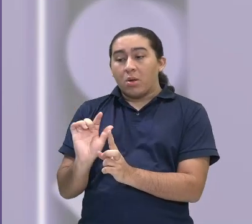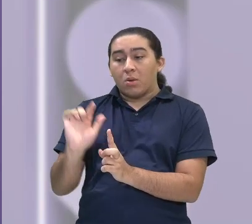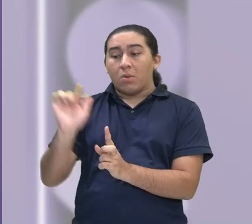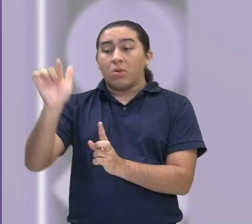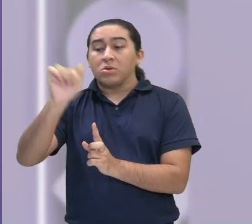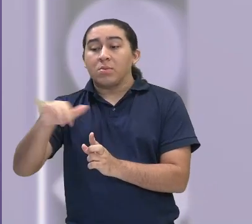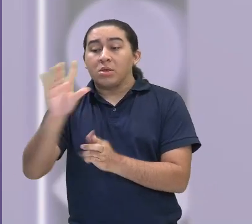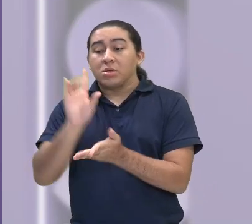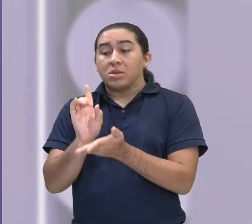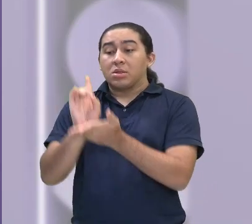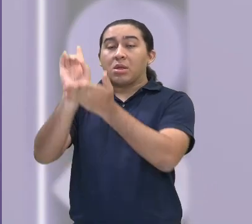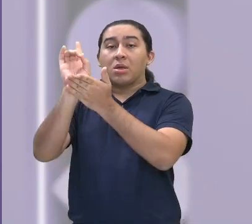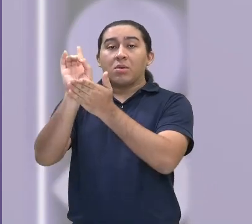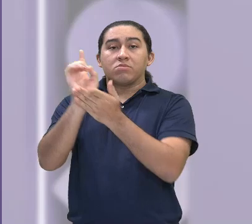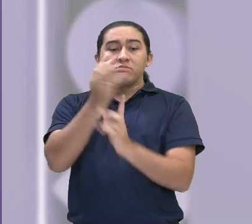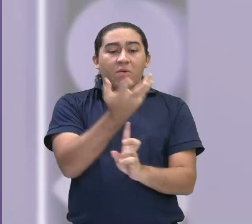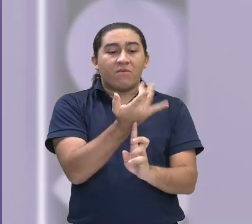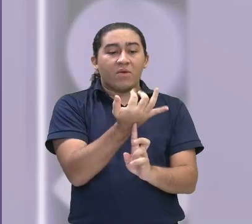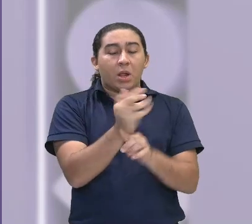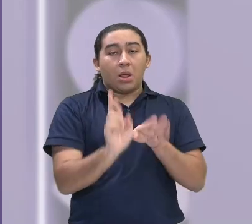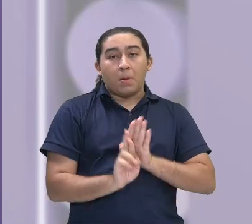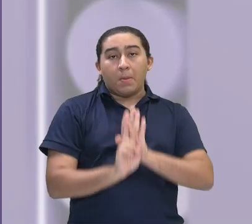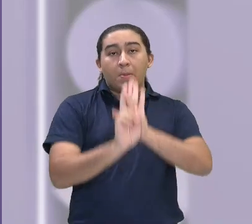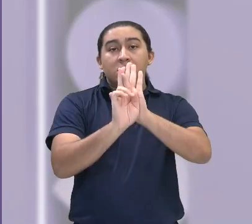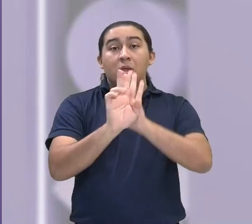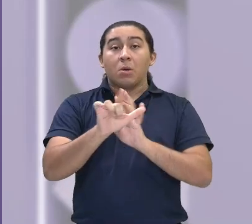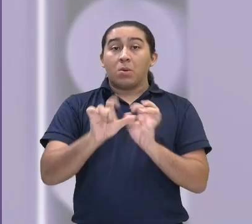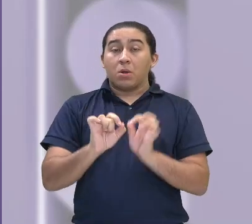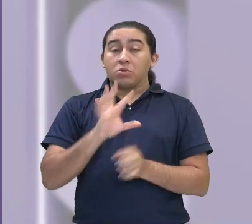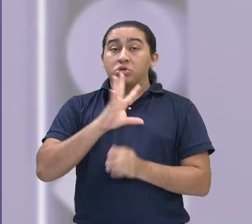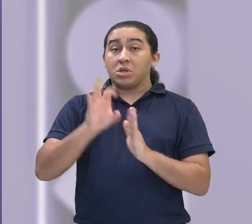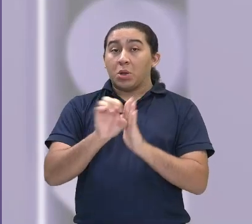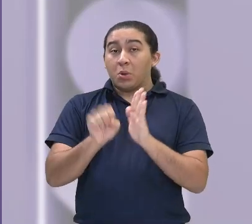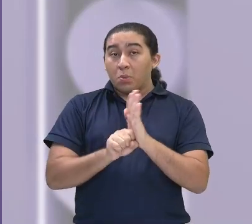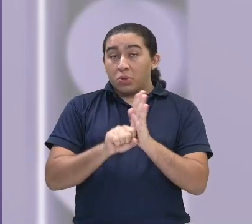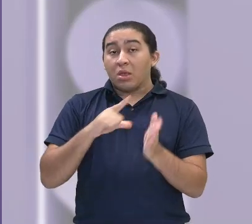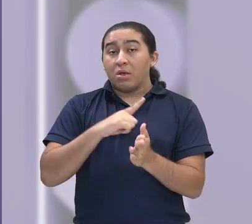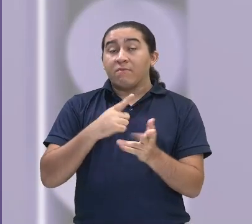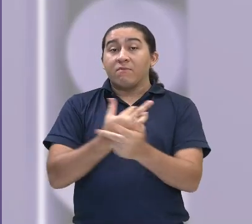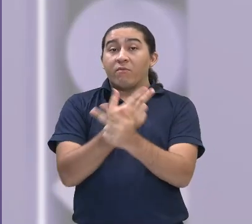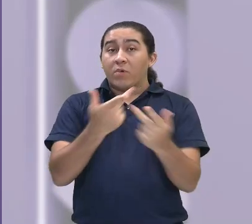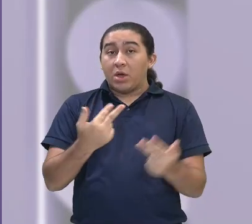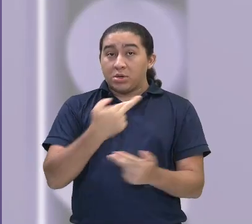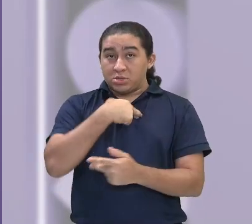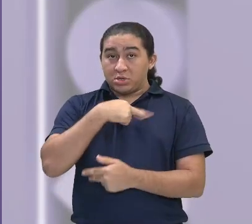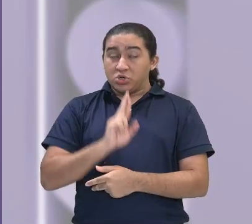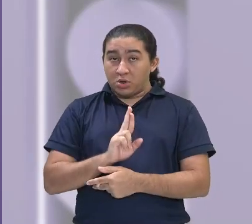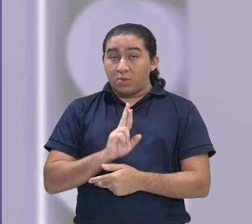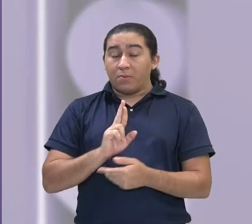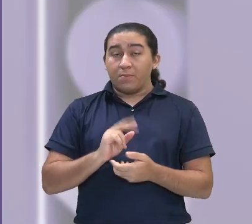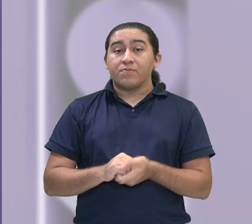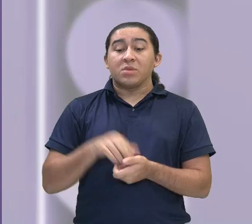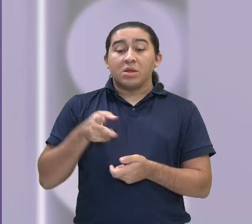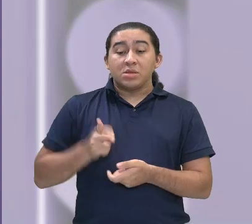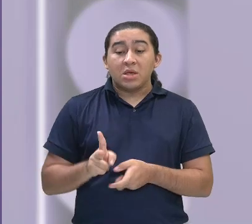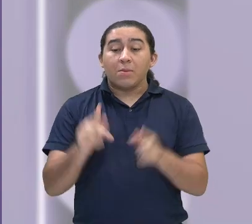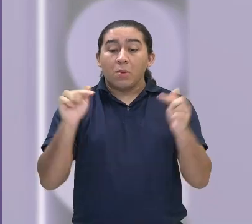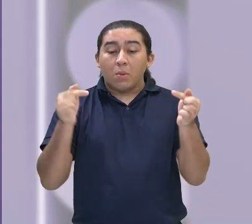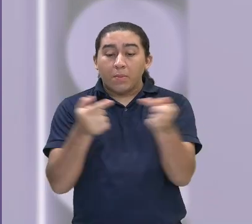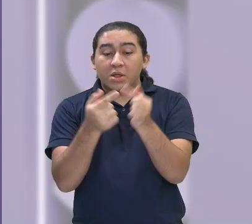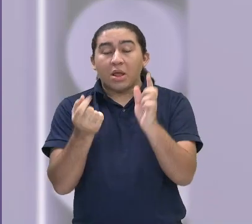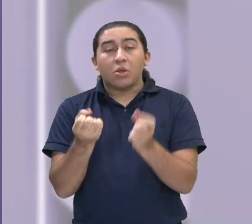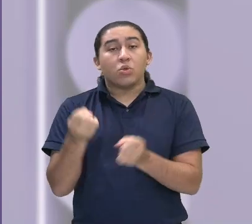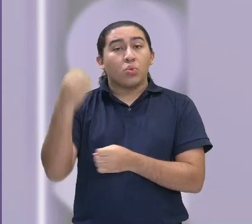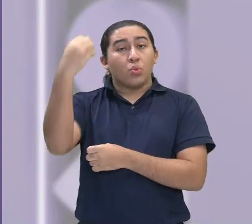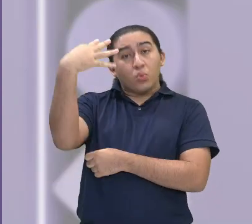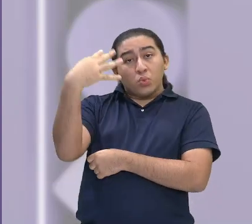a Deus. Então, a vela acesa ela é um símbolo partilhado por várias religiões, sempre ligada à luz, a uma vida